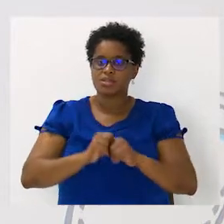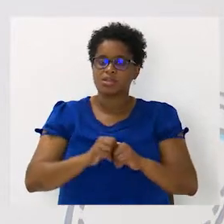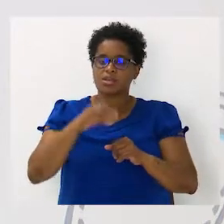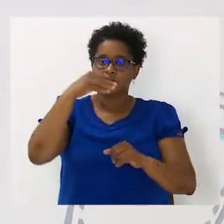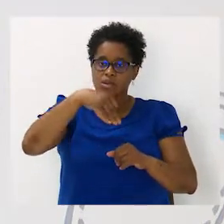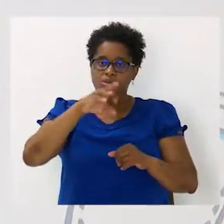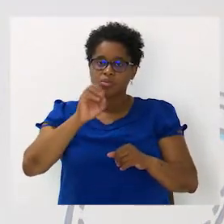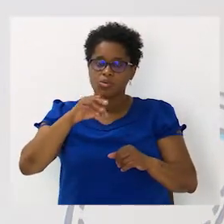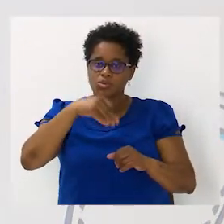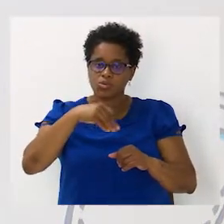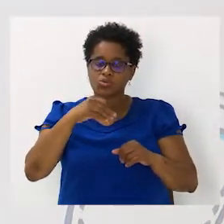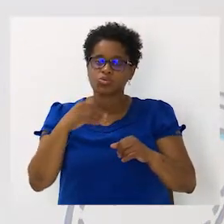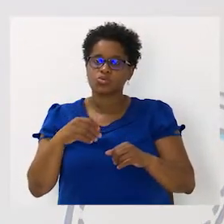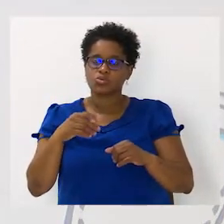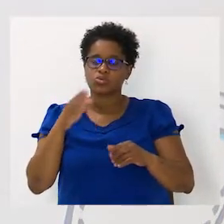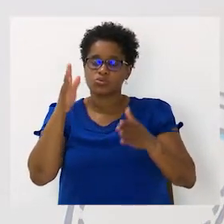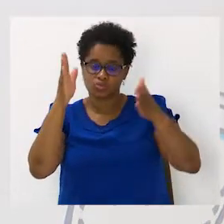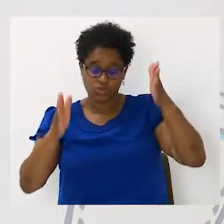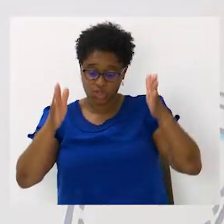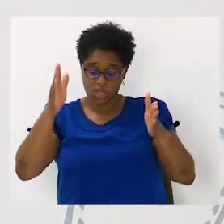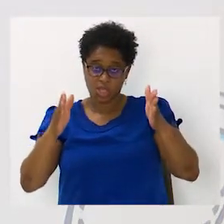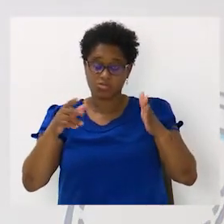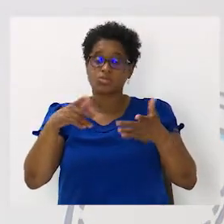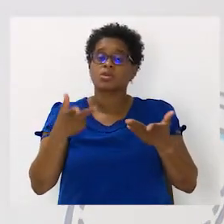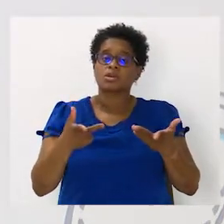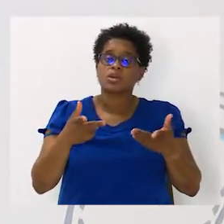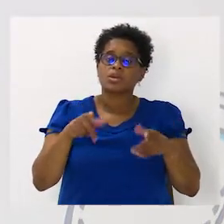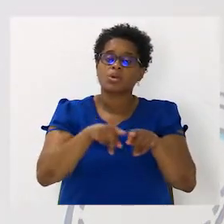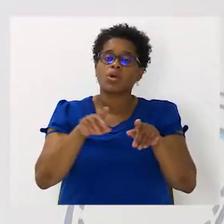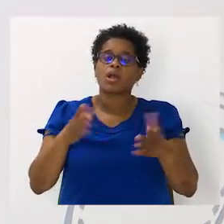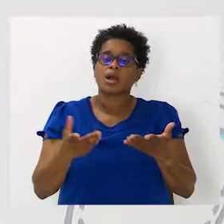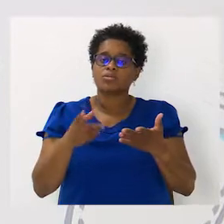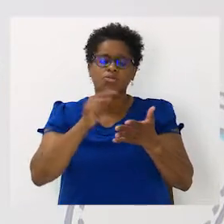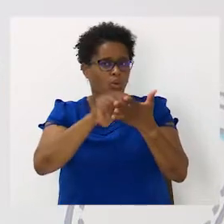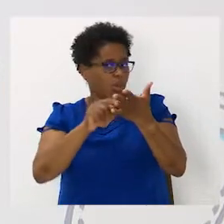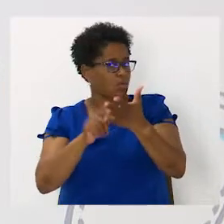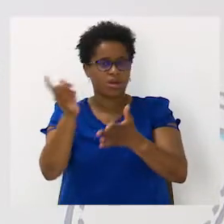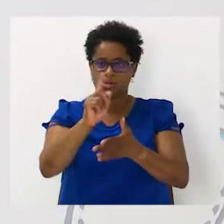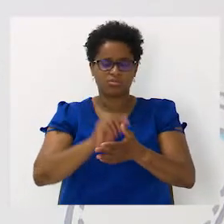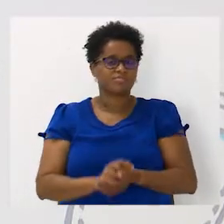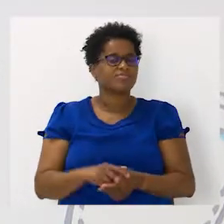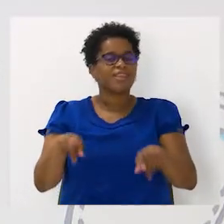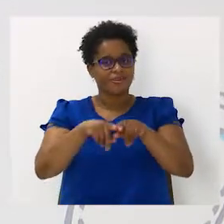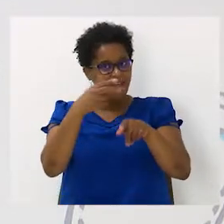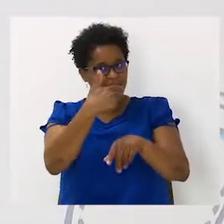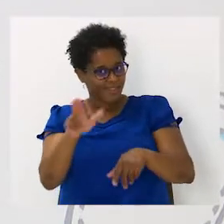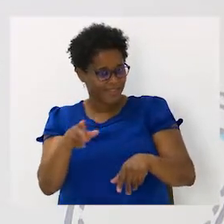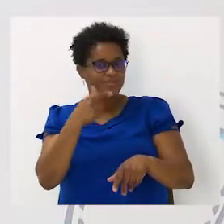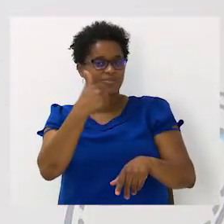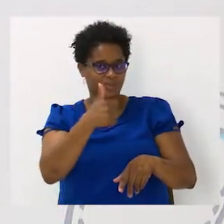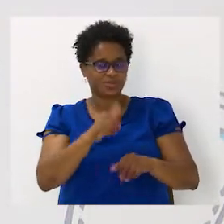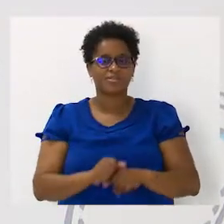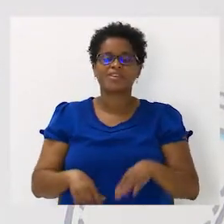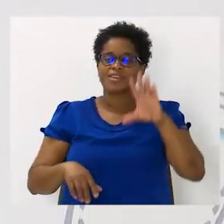20, produto dos extremos, 5 vezes 20 é igual a, sem calculadora, é igual a 100, muito